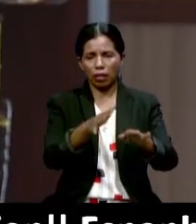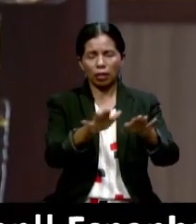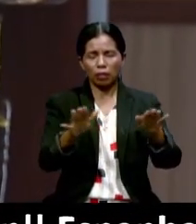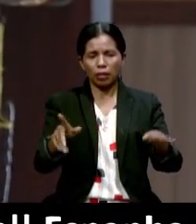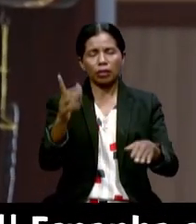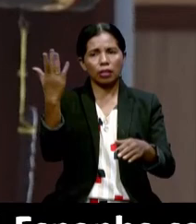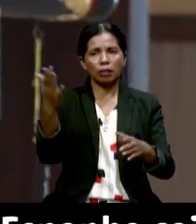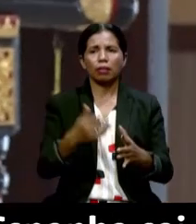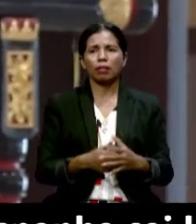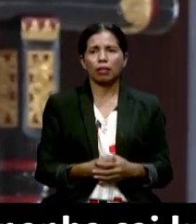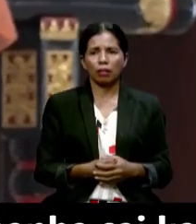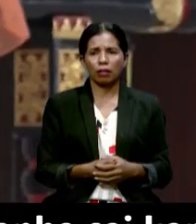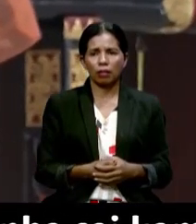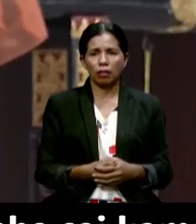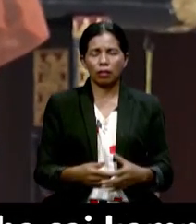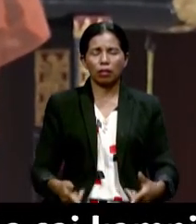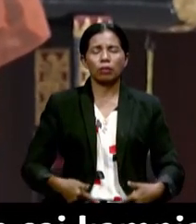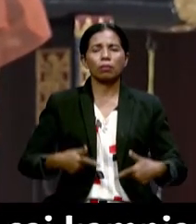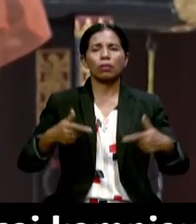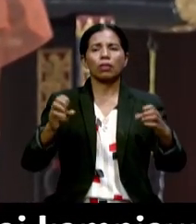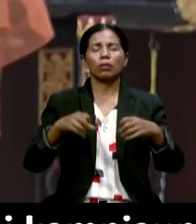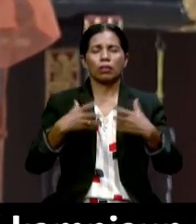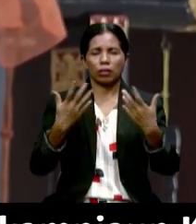bane, atmori zunu sara.